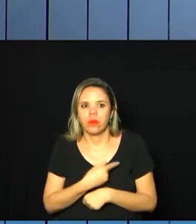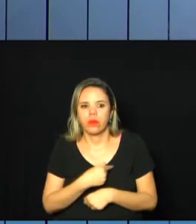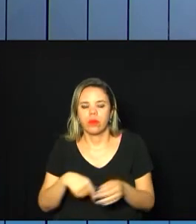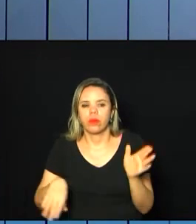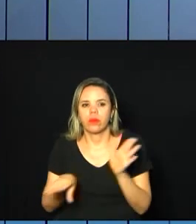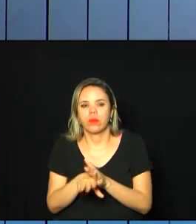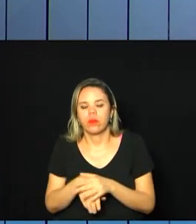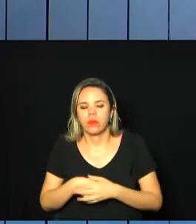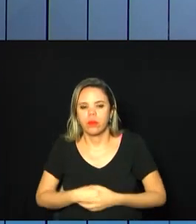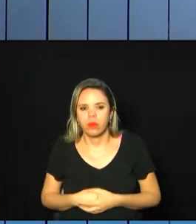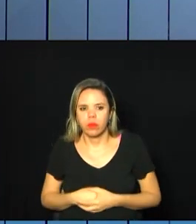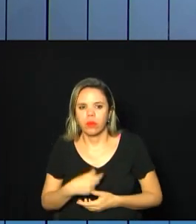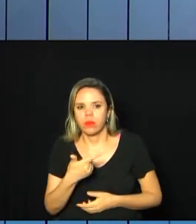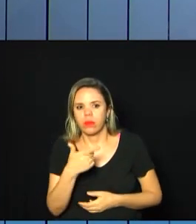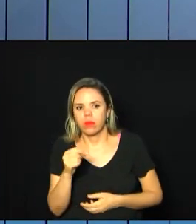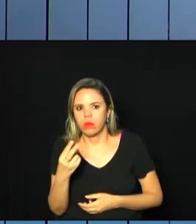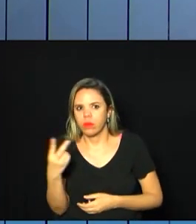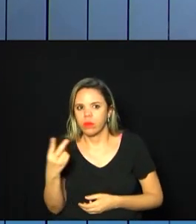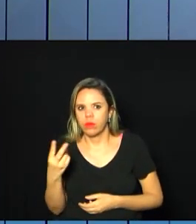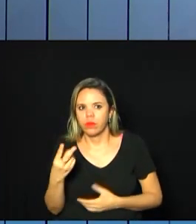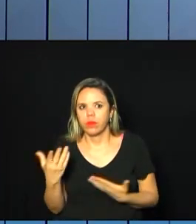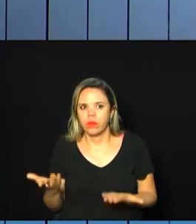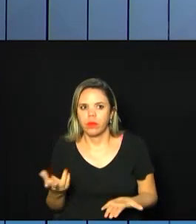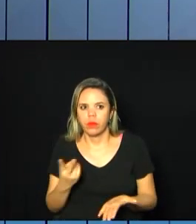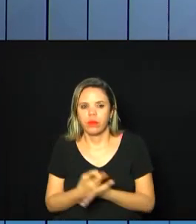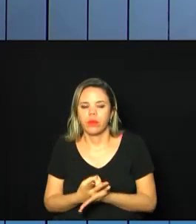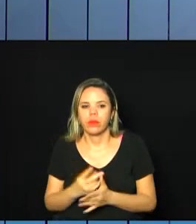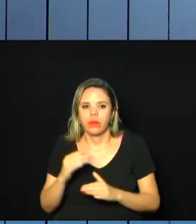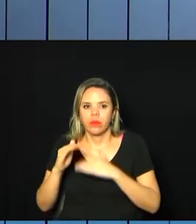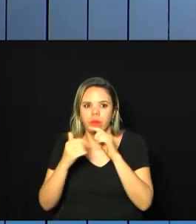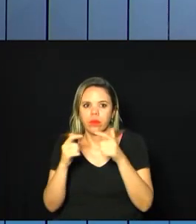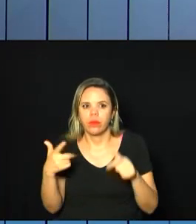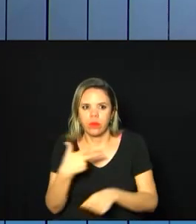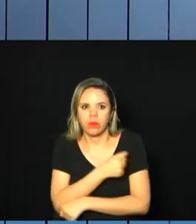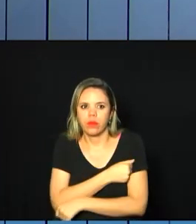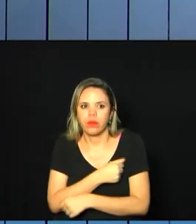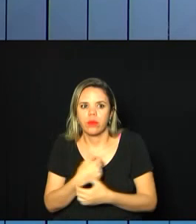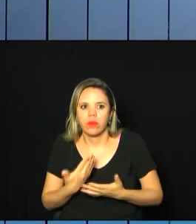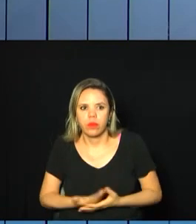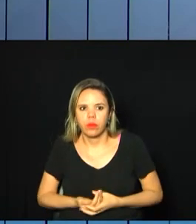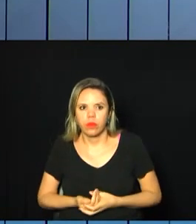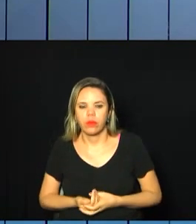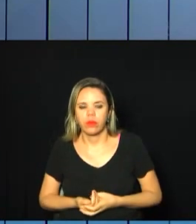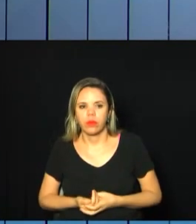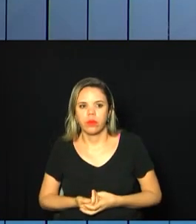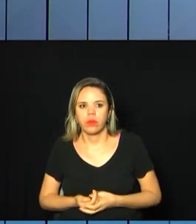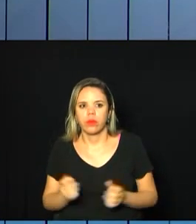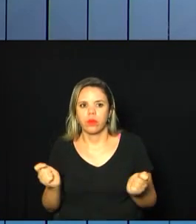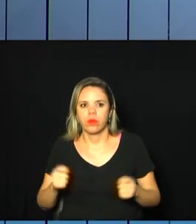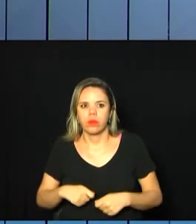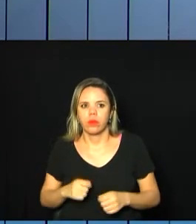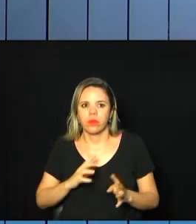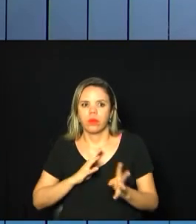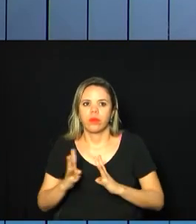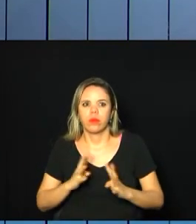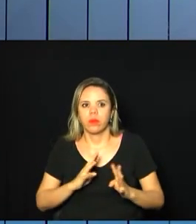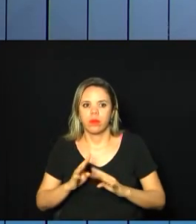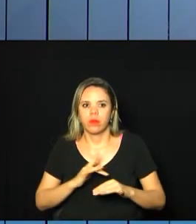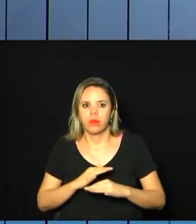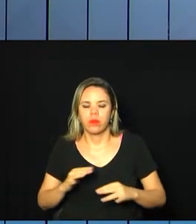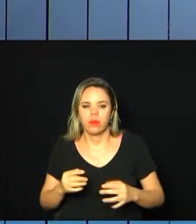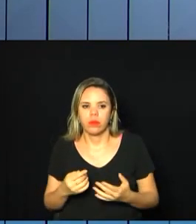chegar em 2022, mesmo com o avanço de vacinação? as possíveis